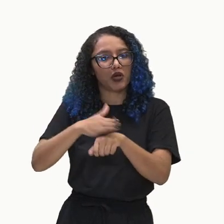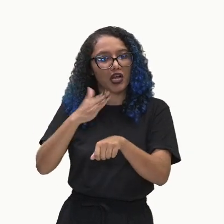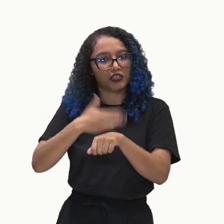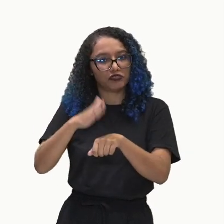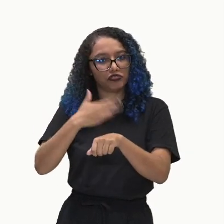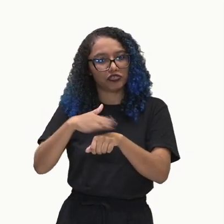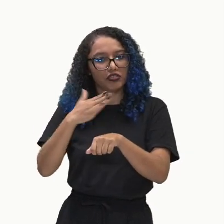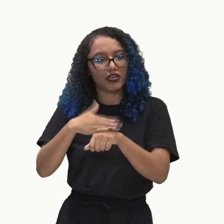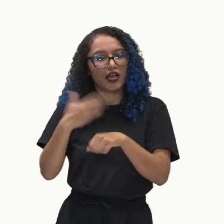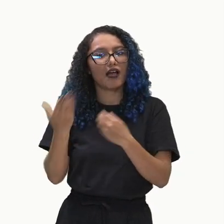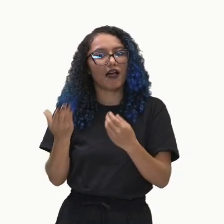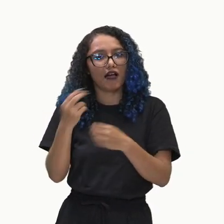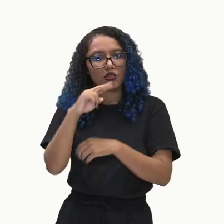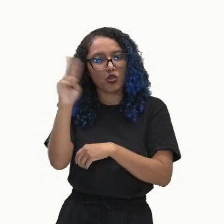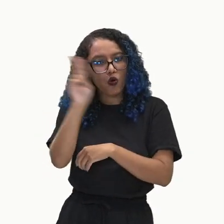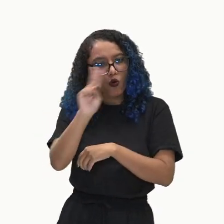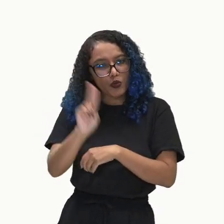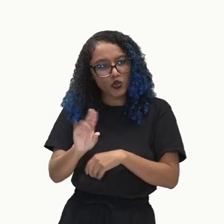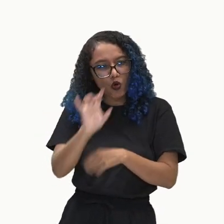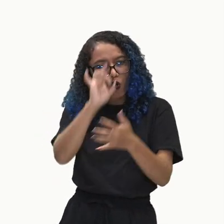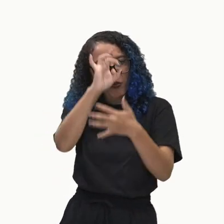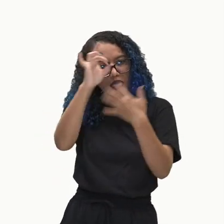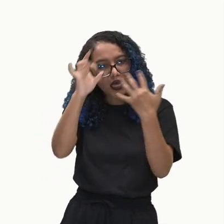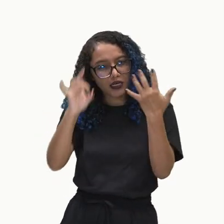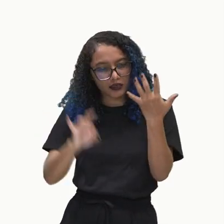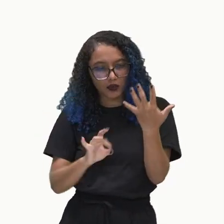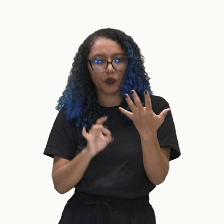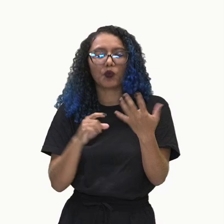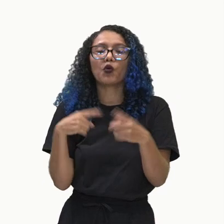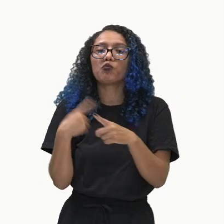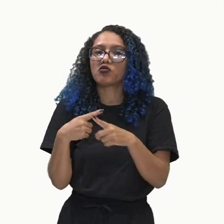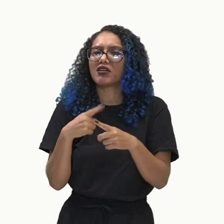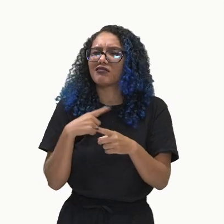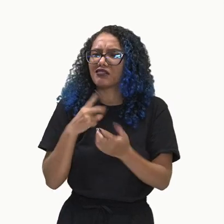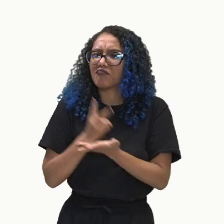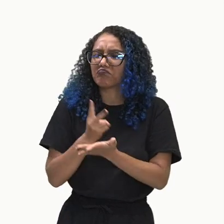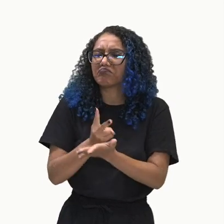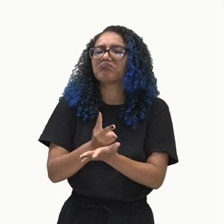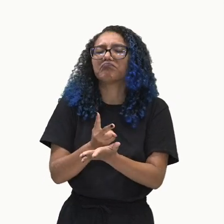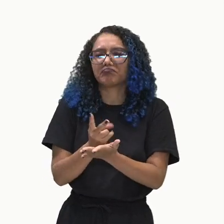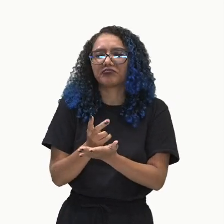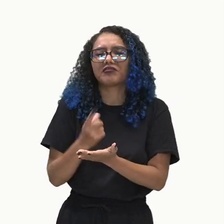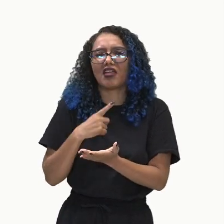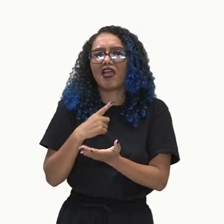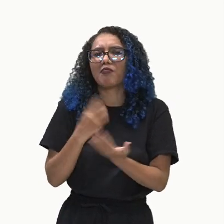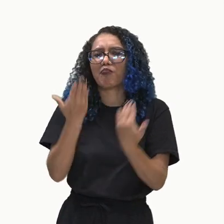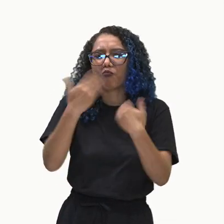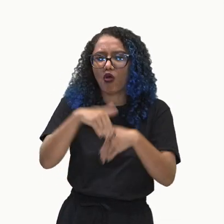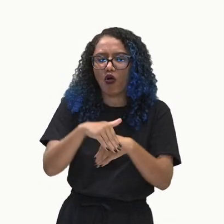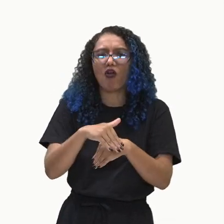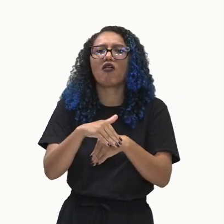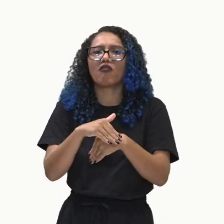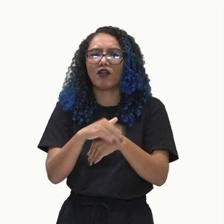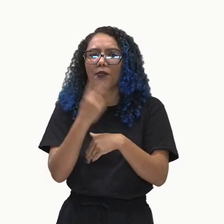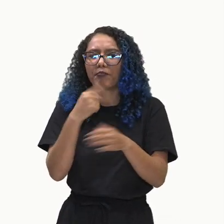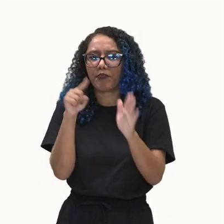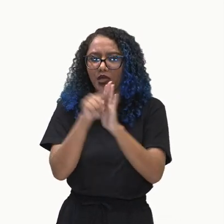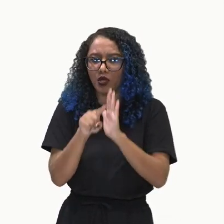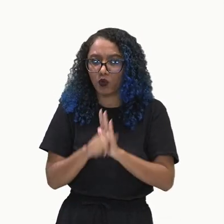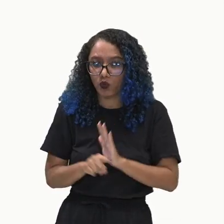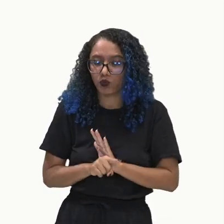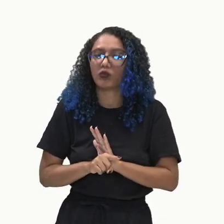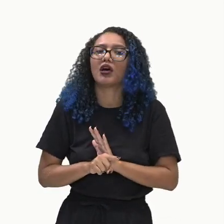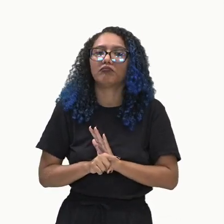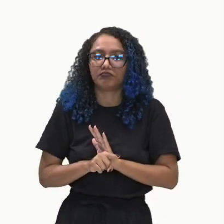está muito presente em questões de bioquímica, né? Vocês têm que se familiarizar um